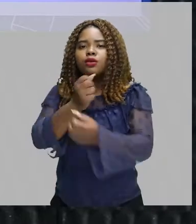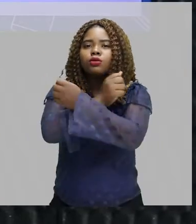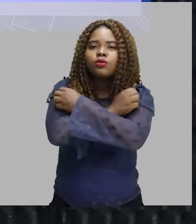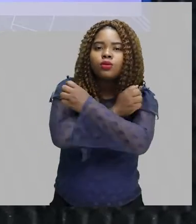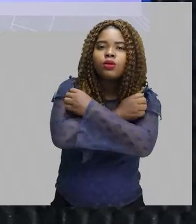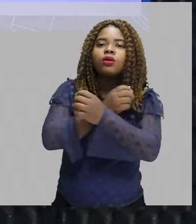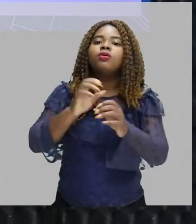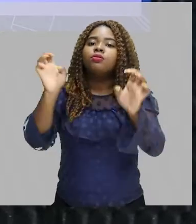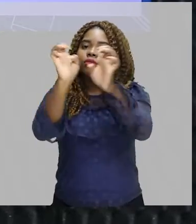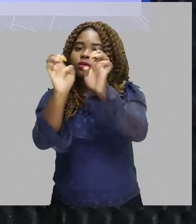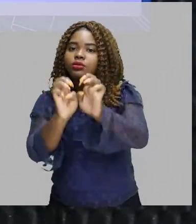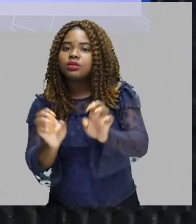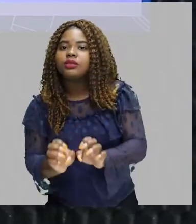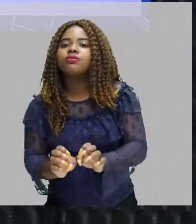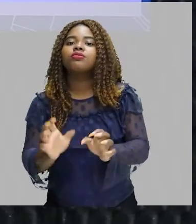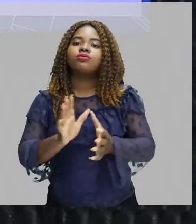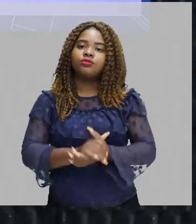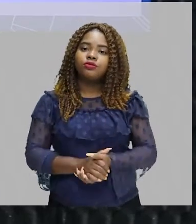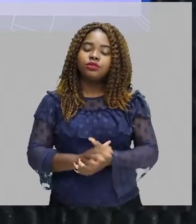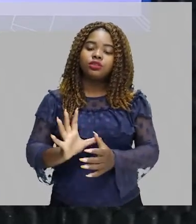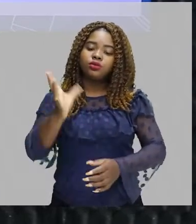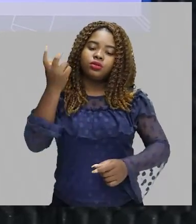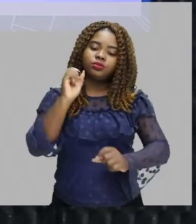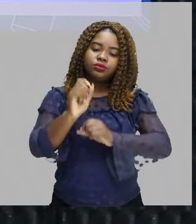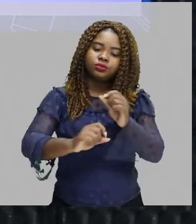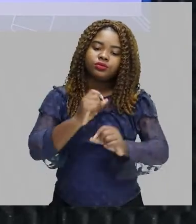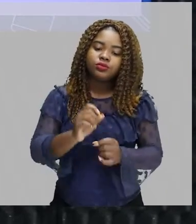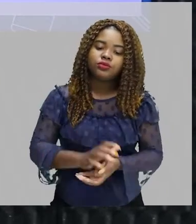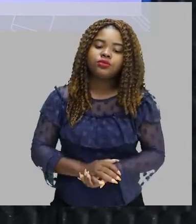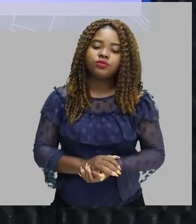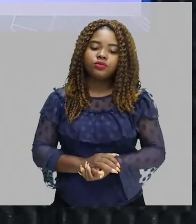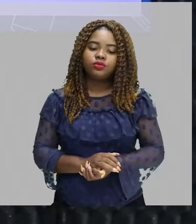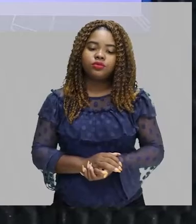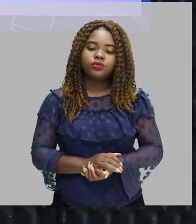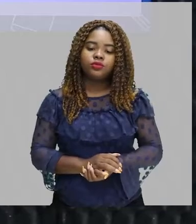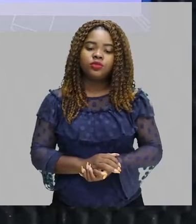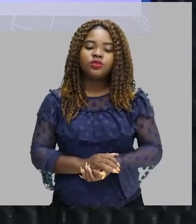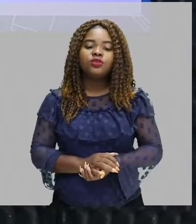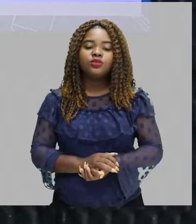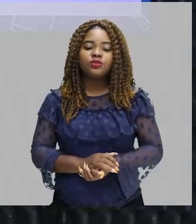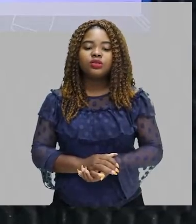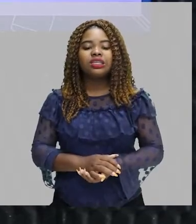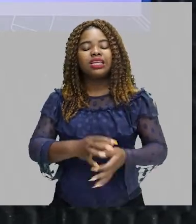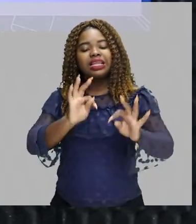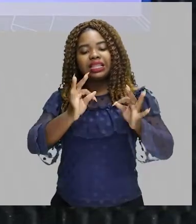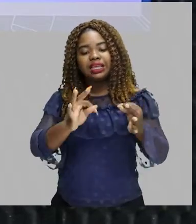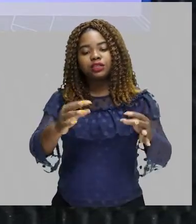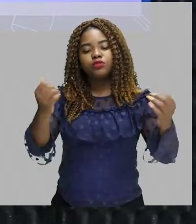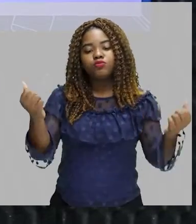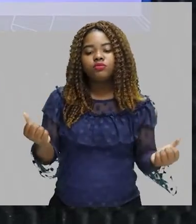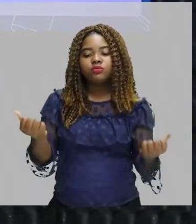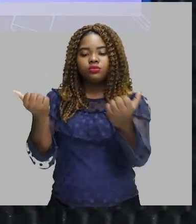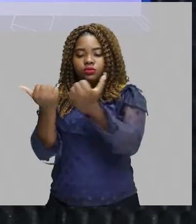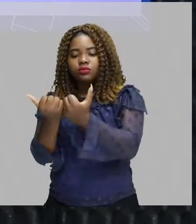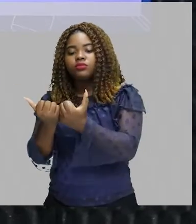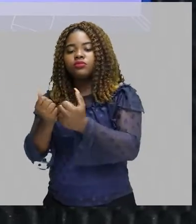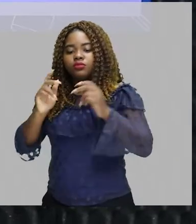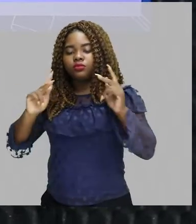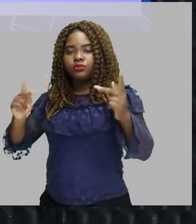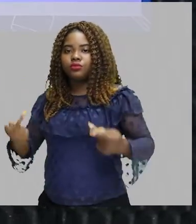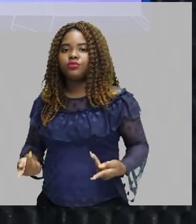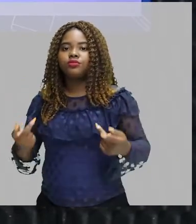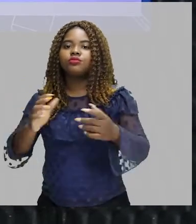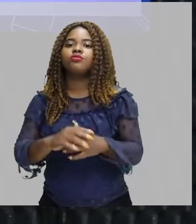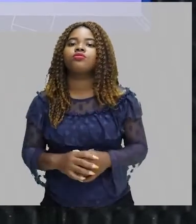Desemprego estrutural é aquele que ocorre quando a máquina substitui o ser humano. O desemprego estrutural ele